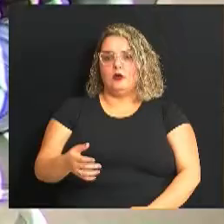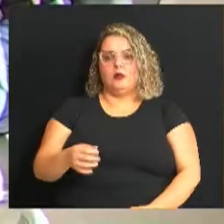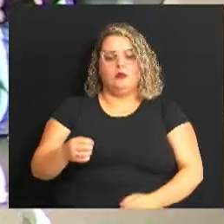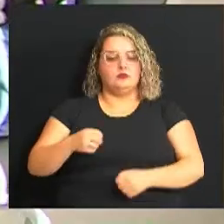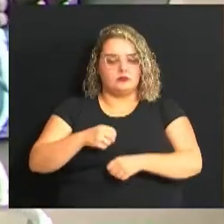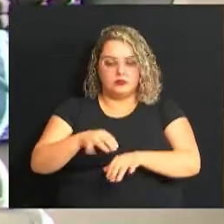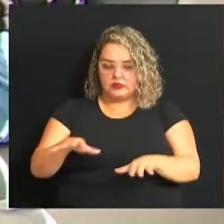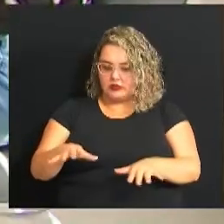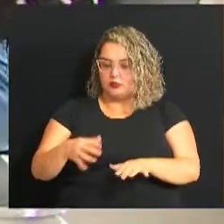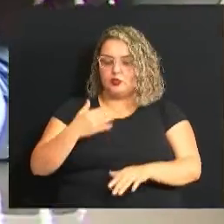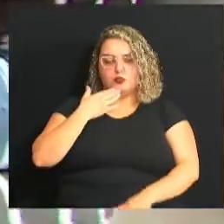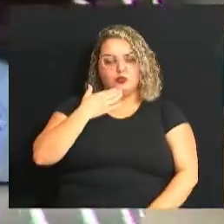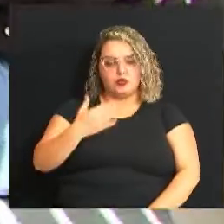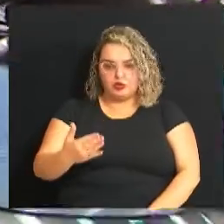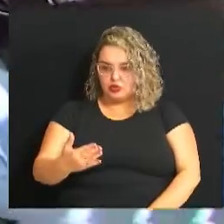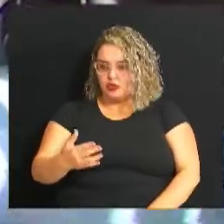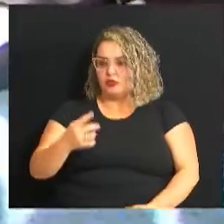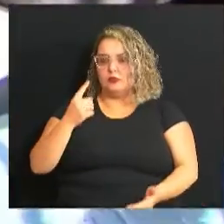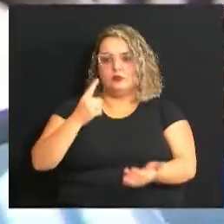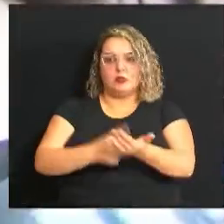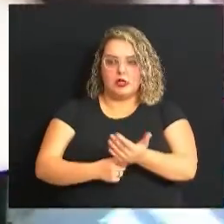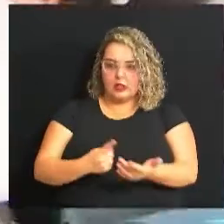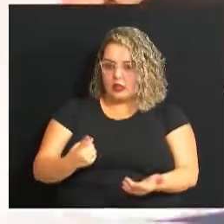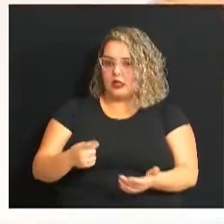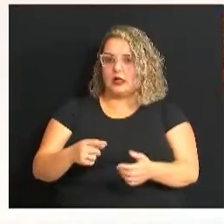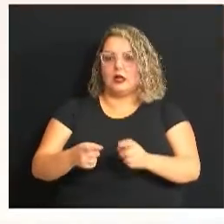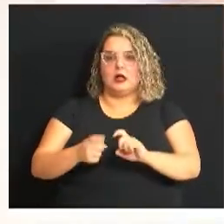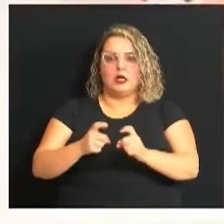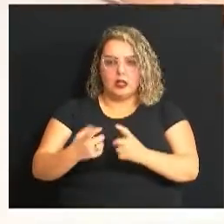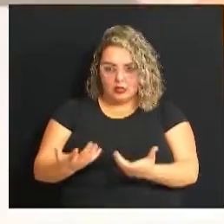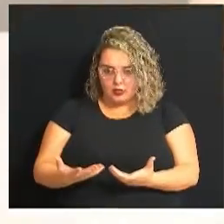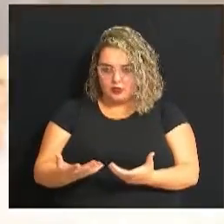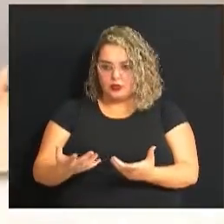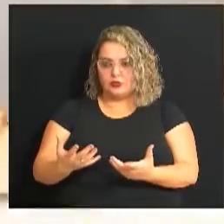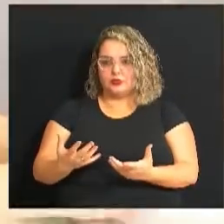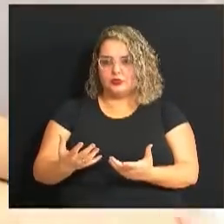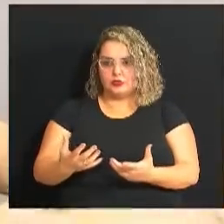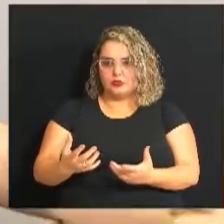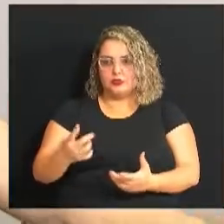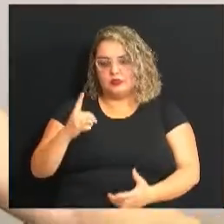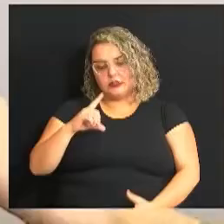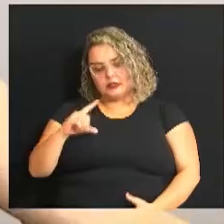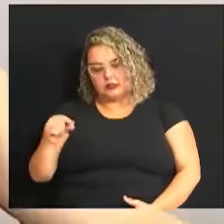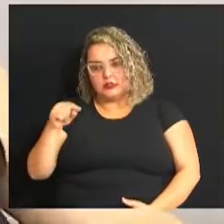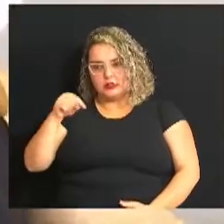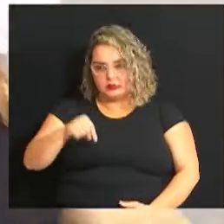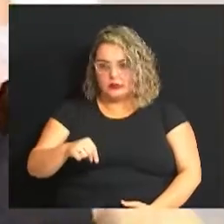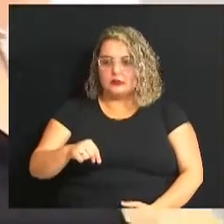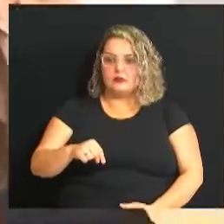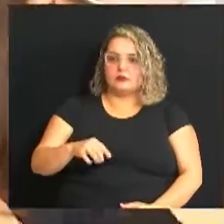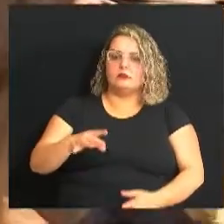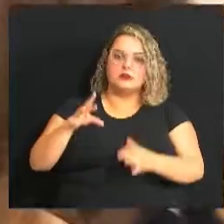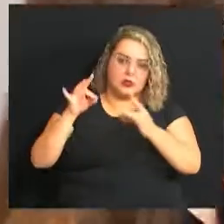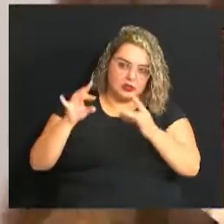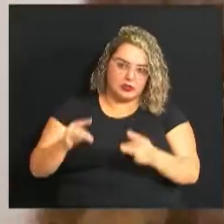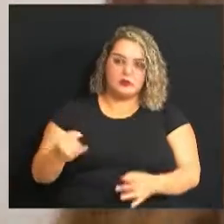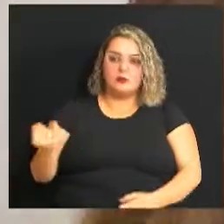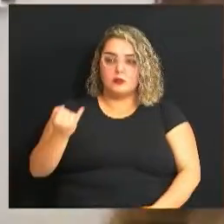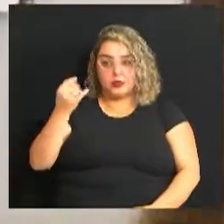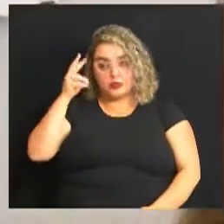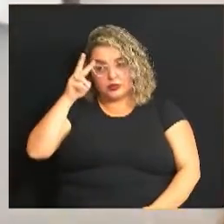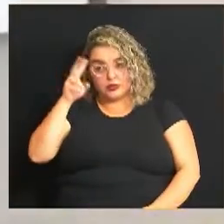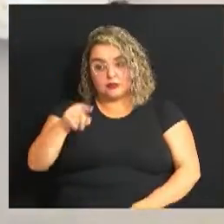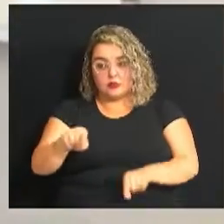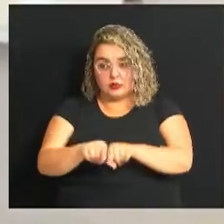o pedido, marcar a sessão de conciliação e sair daqui com uma composição. É importante lembrar também que